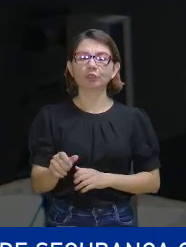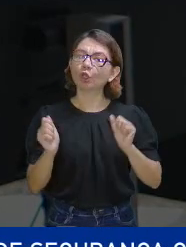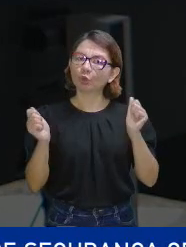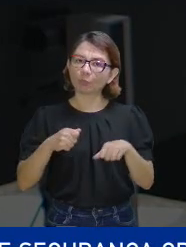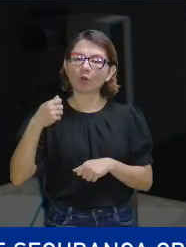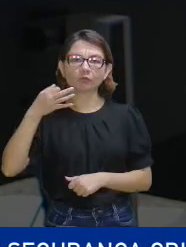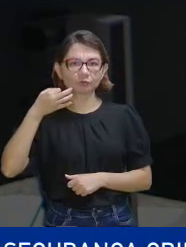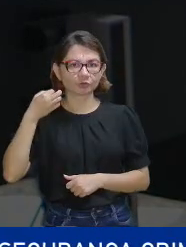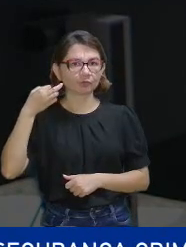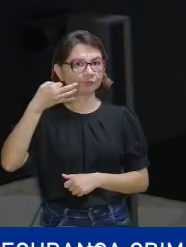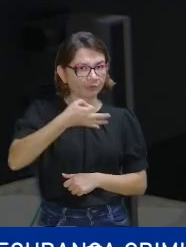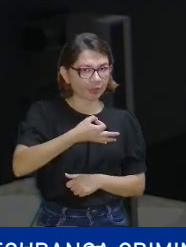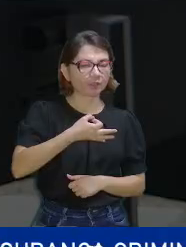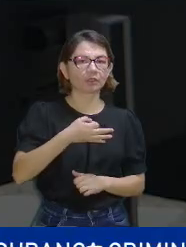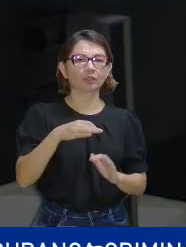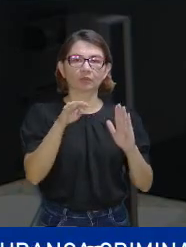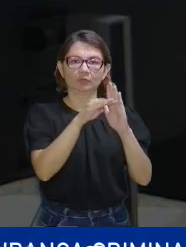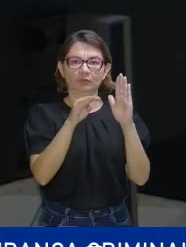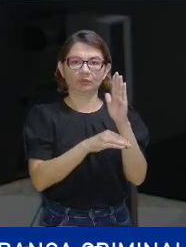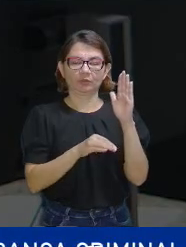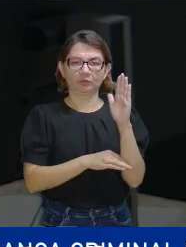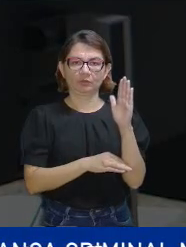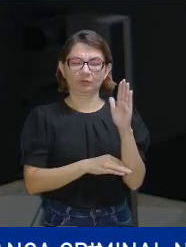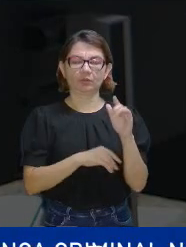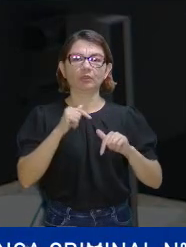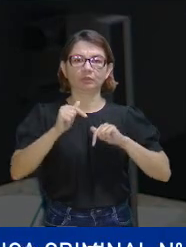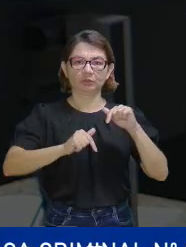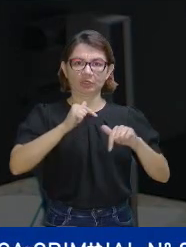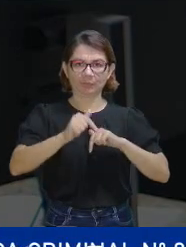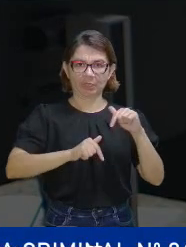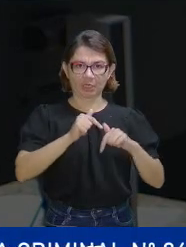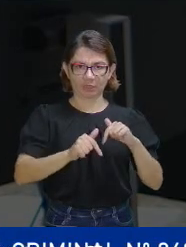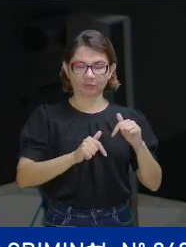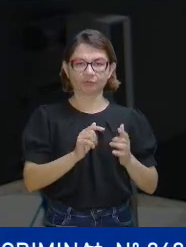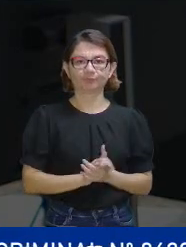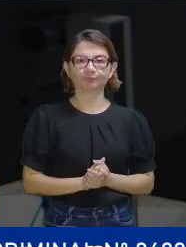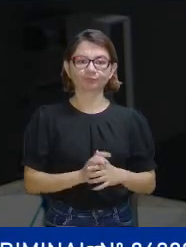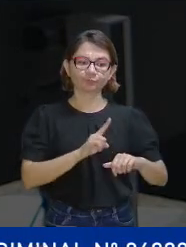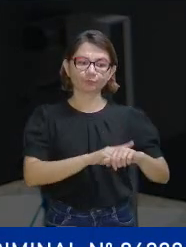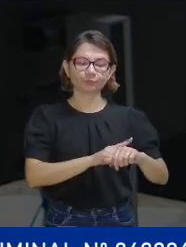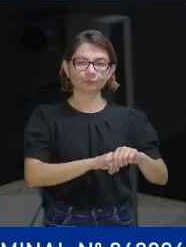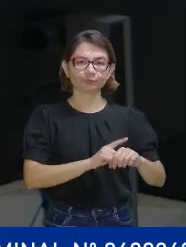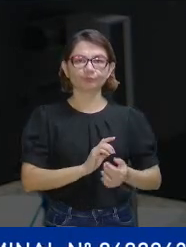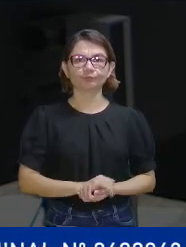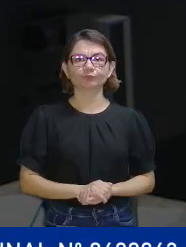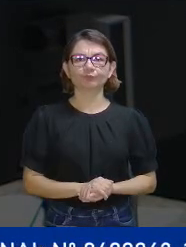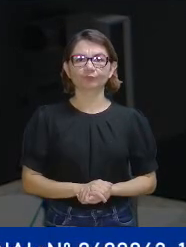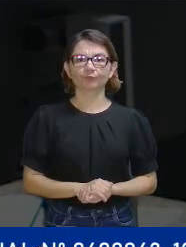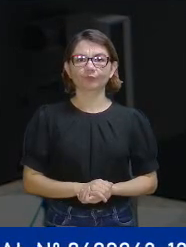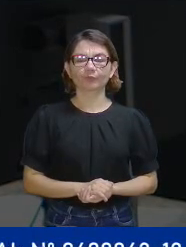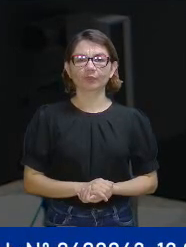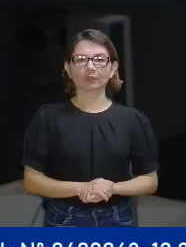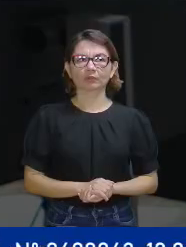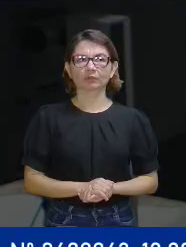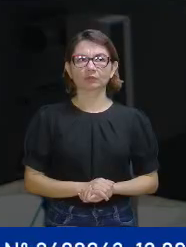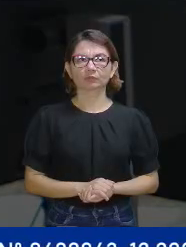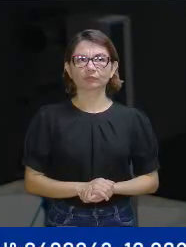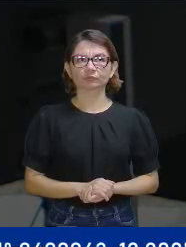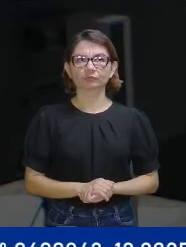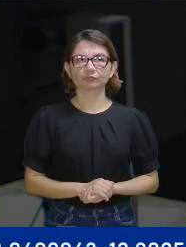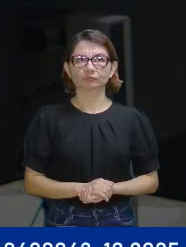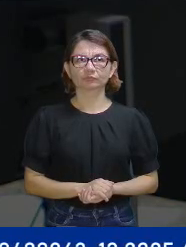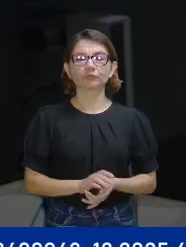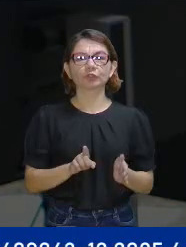acesso à escala de plantão de sobreavisos, conforme definido, a identificação e as diligências realizadas dentro do inquérito